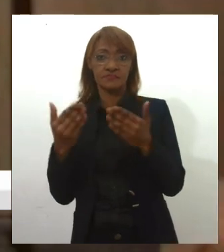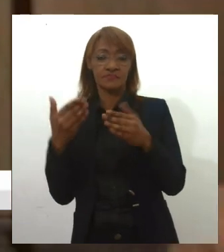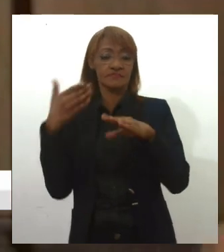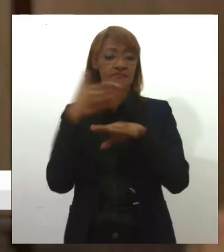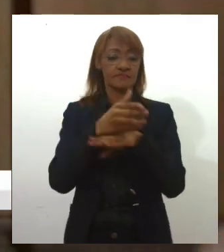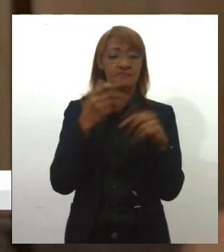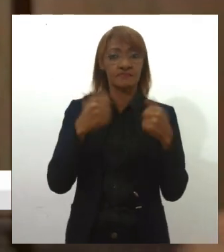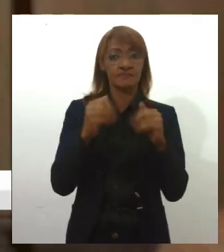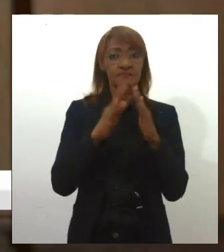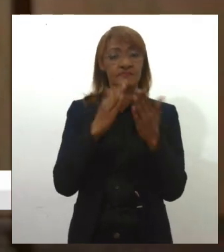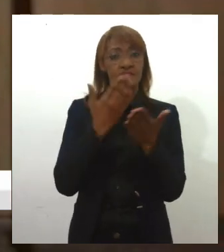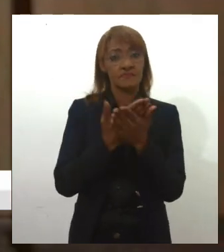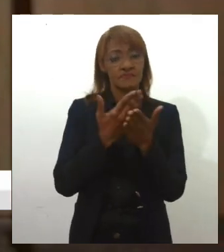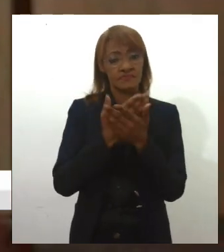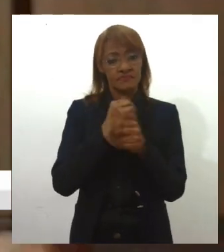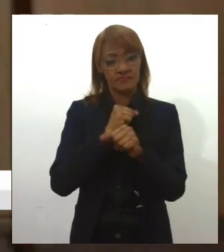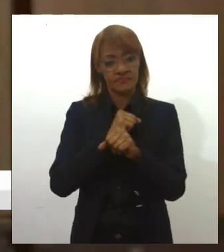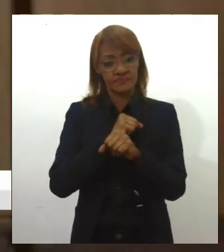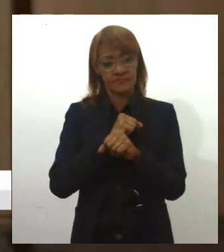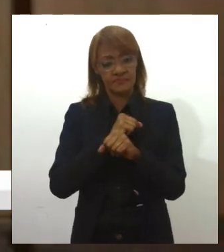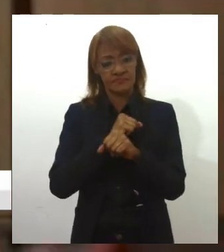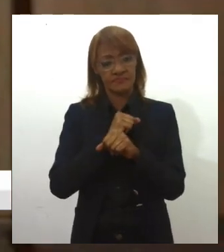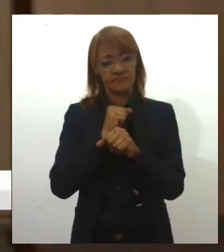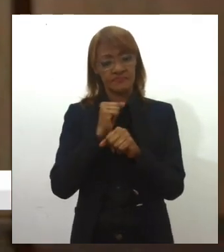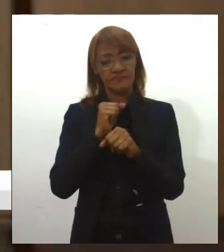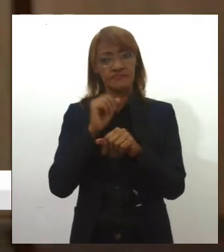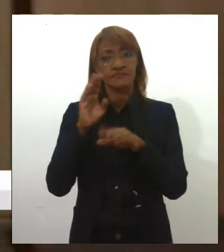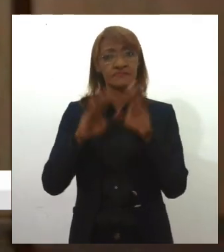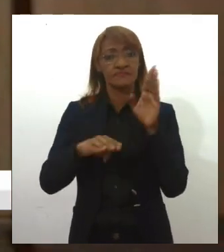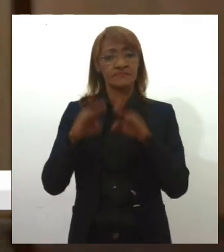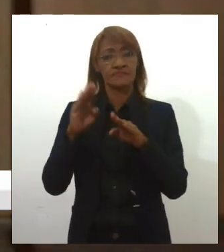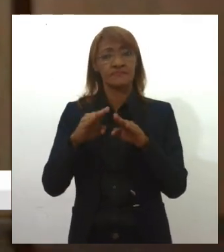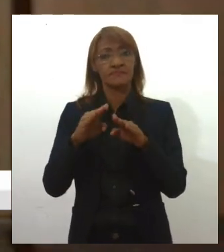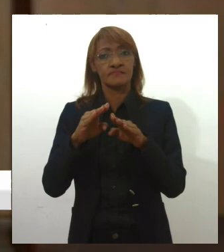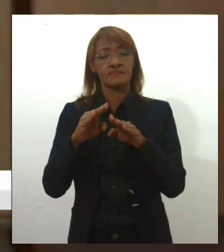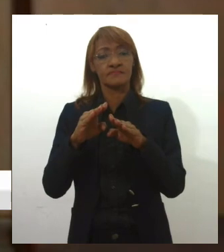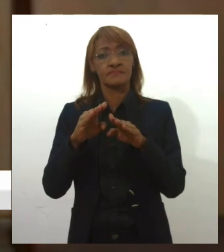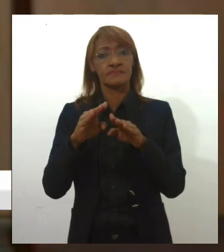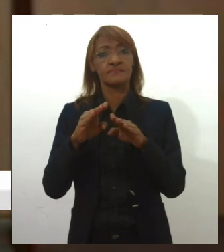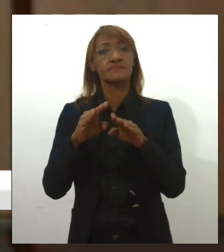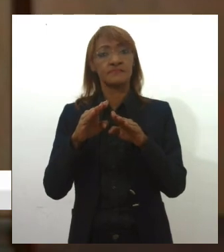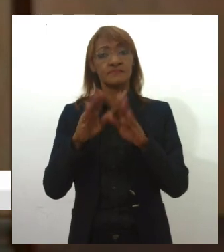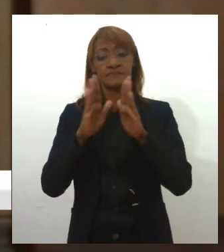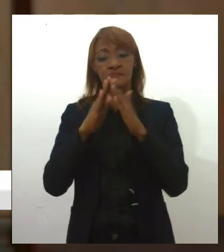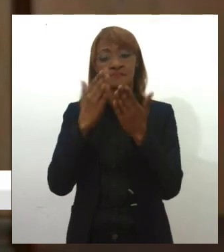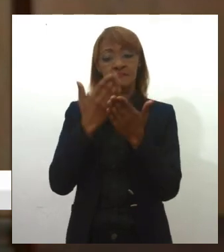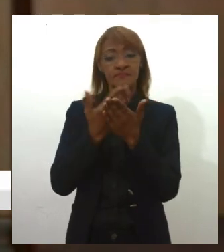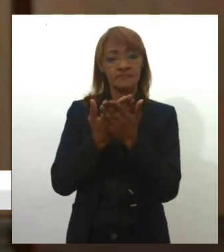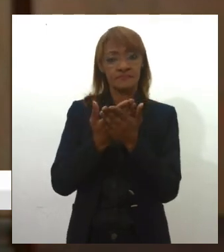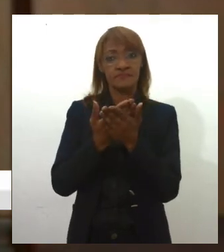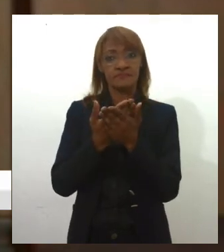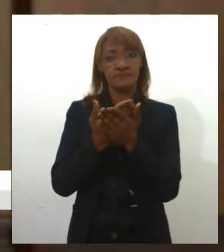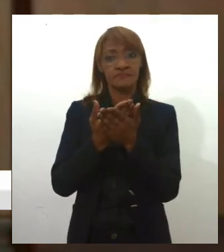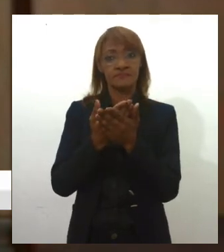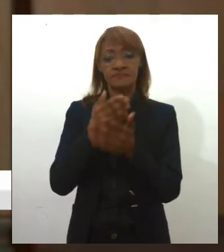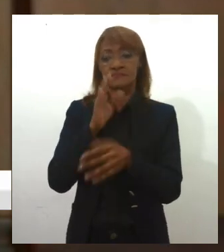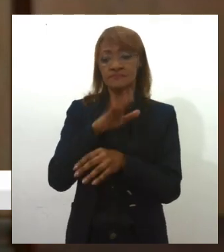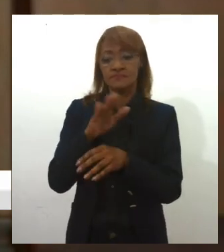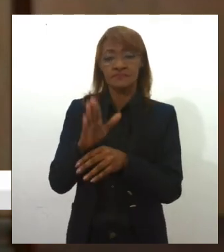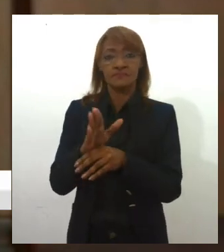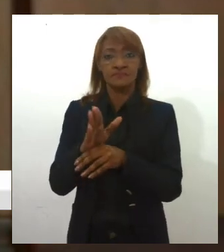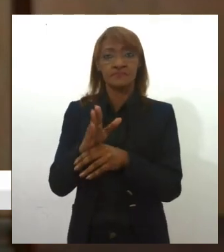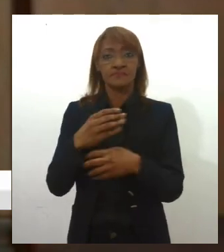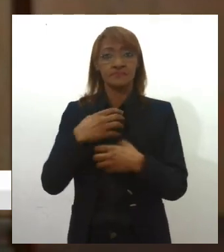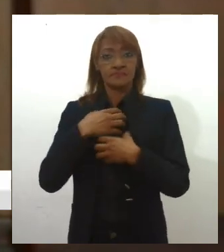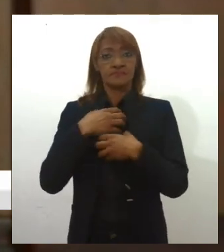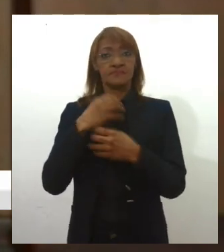né, de muitas vezes, na salvação da vida daquela criança para a violência